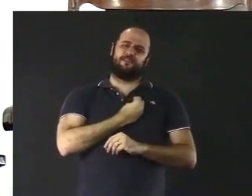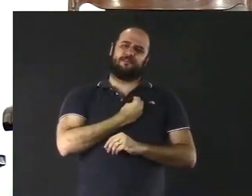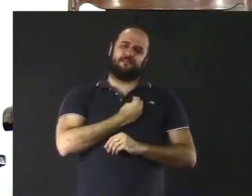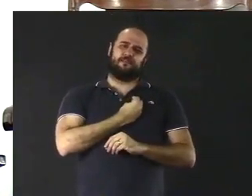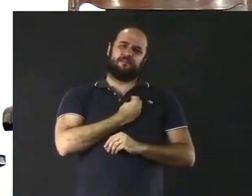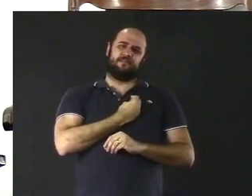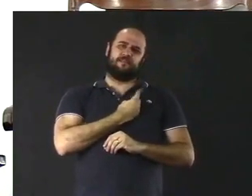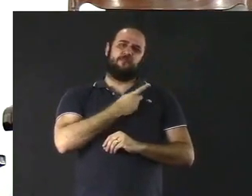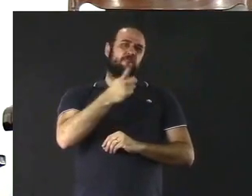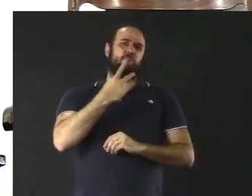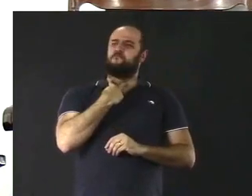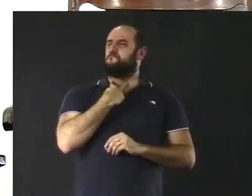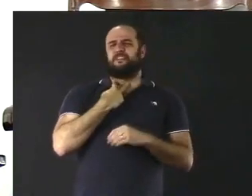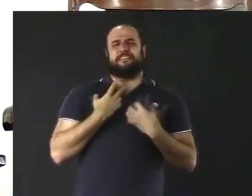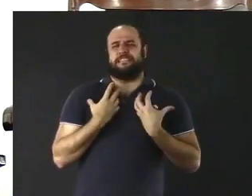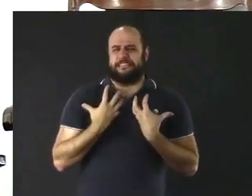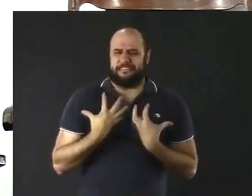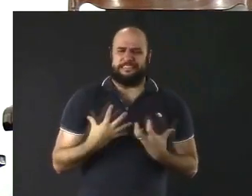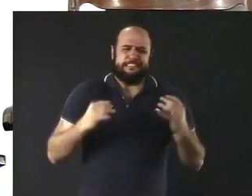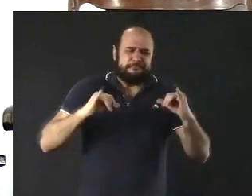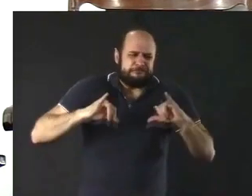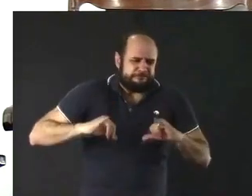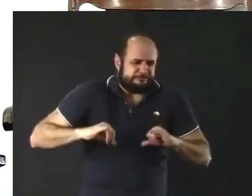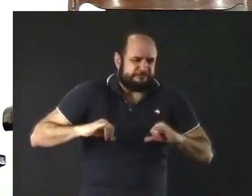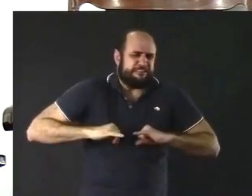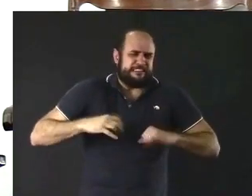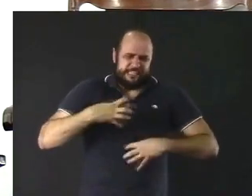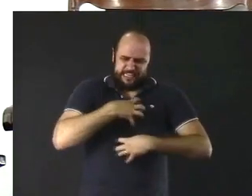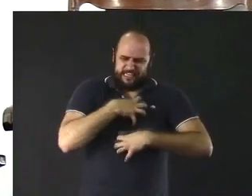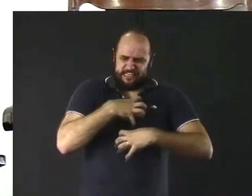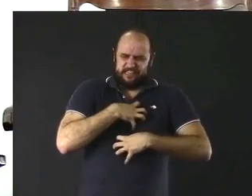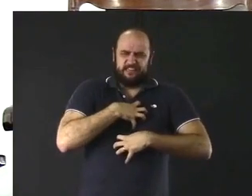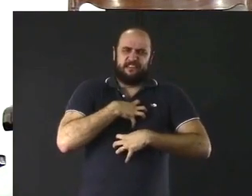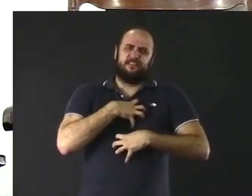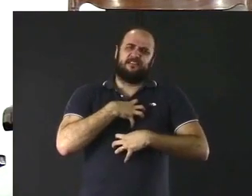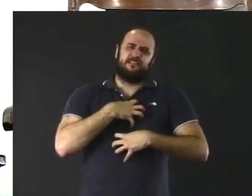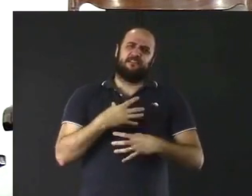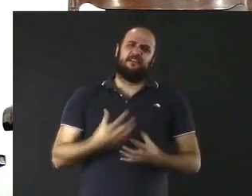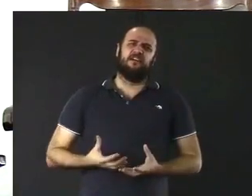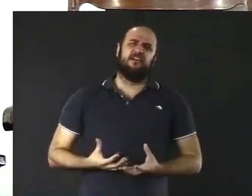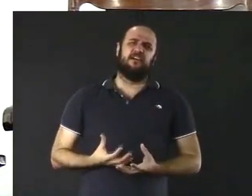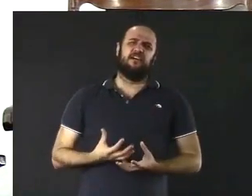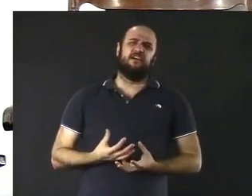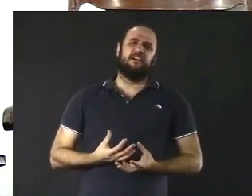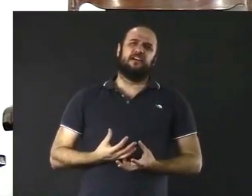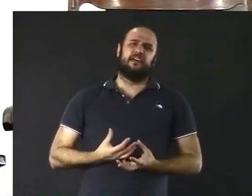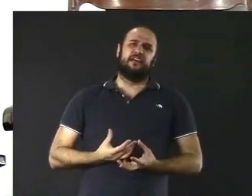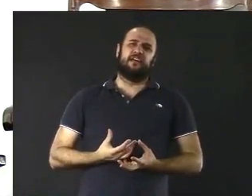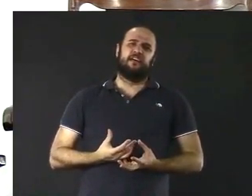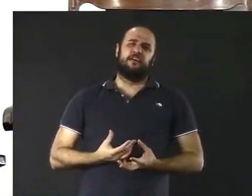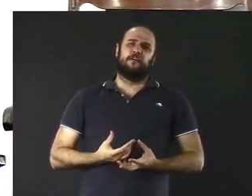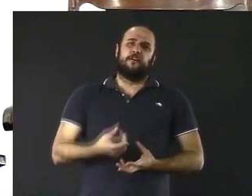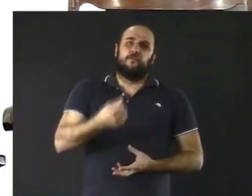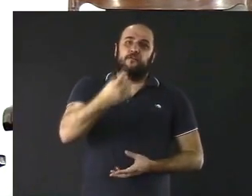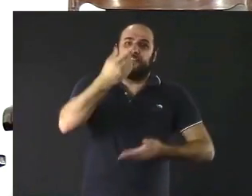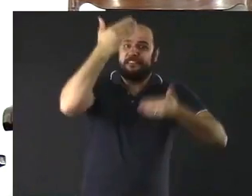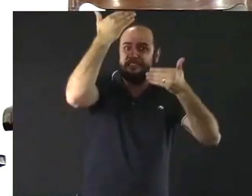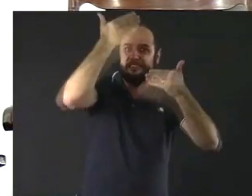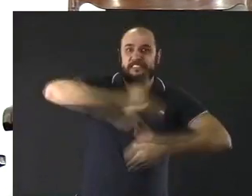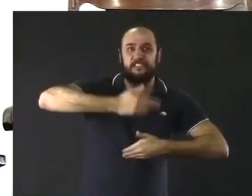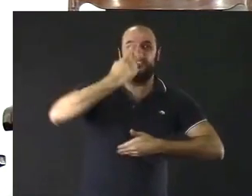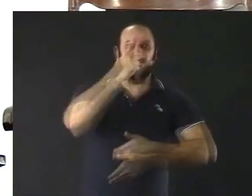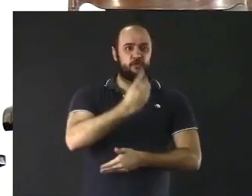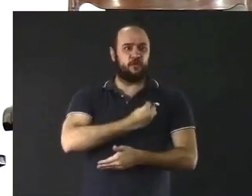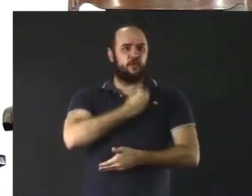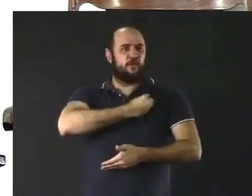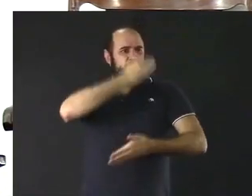definhar em sua alma, em sentimentos tão ruins? Se você tem diante de você